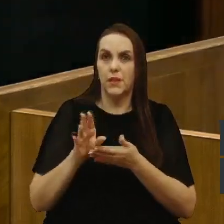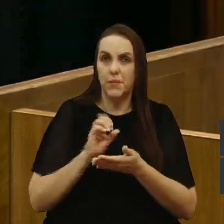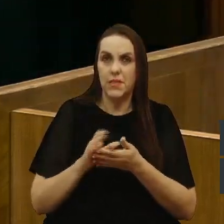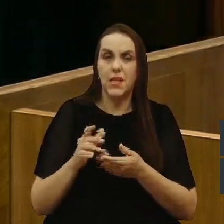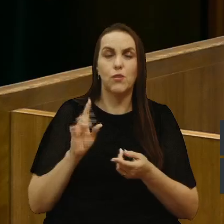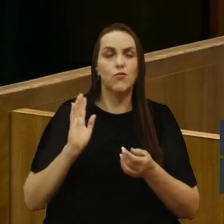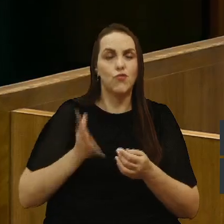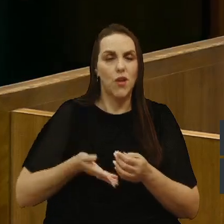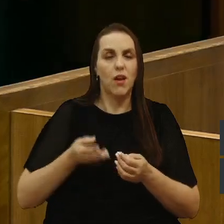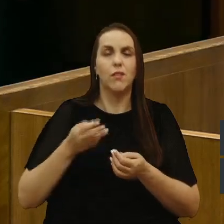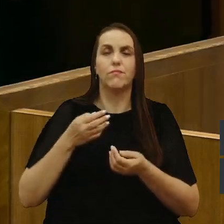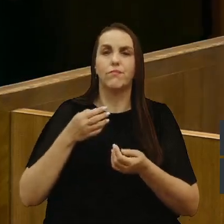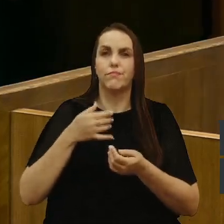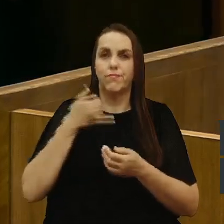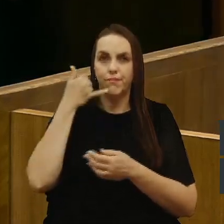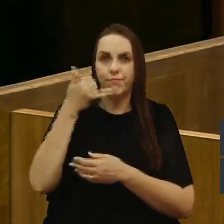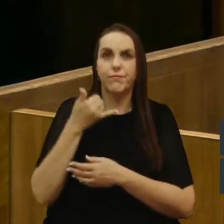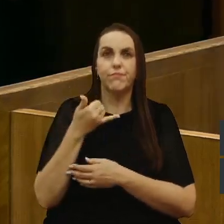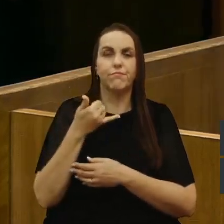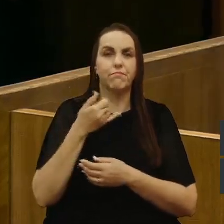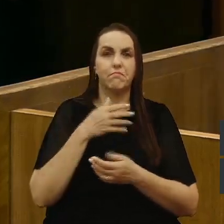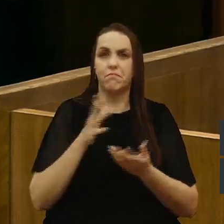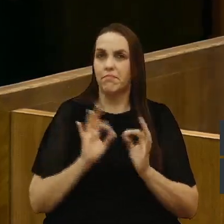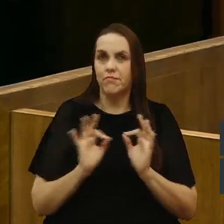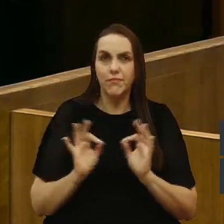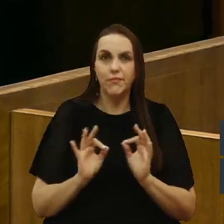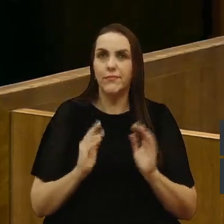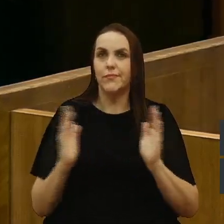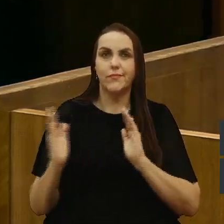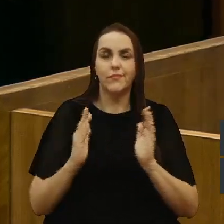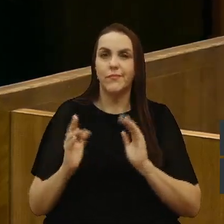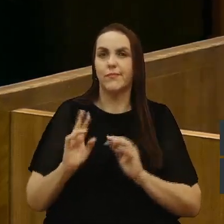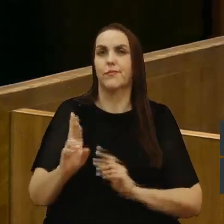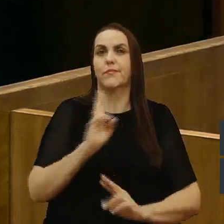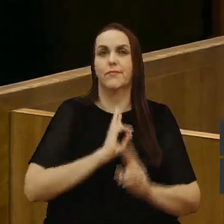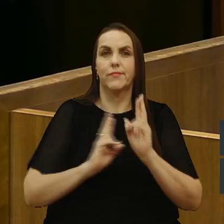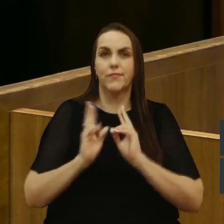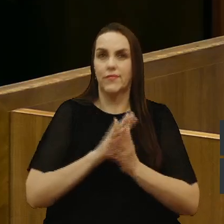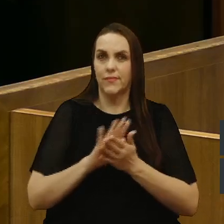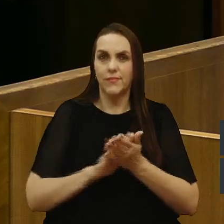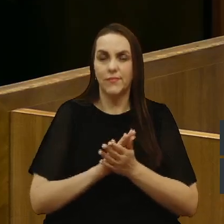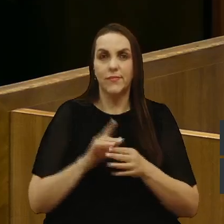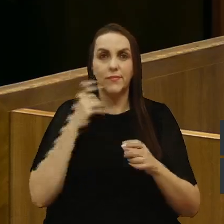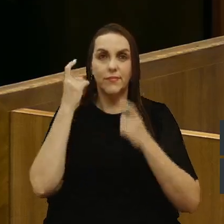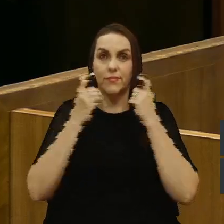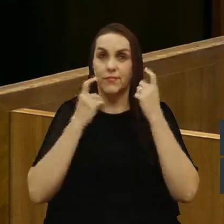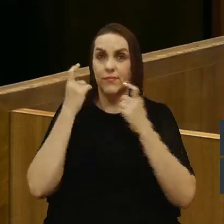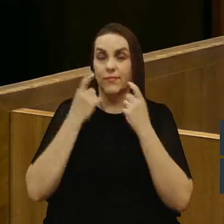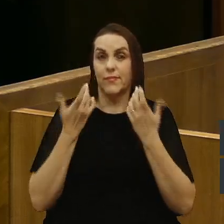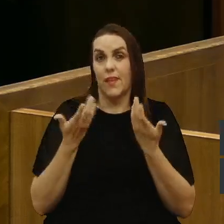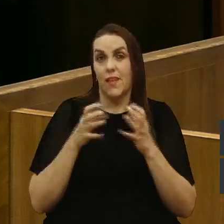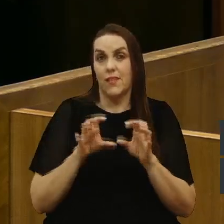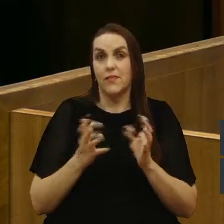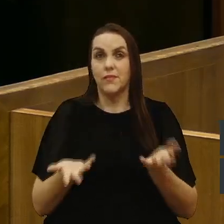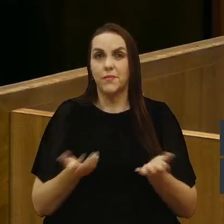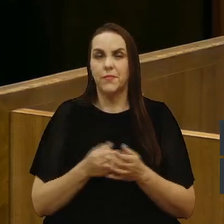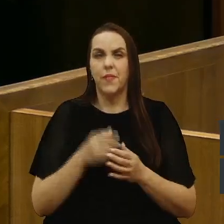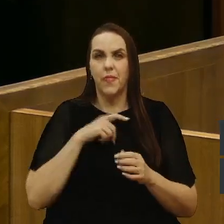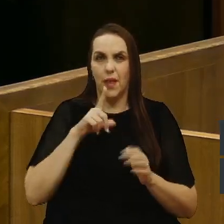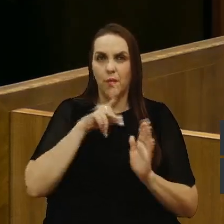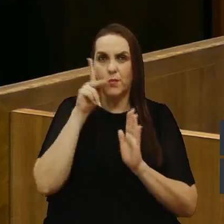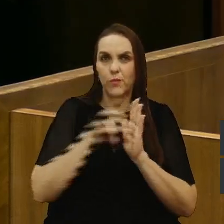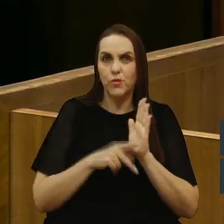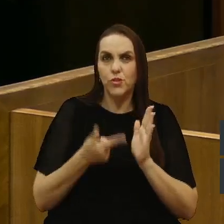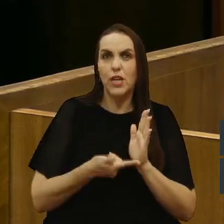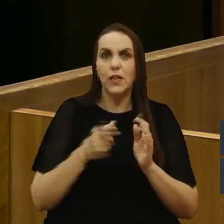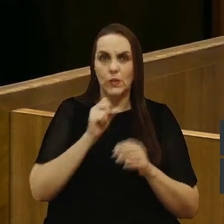tentei ligar, né? Ele não me atendeu, enfim, no período não retornou também. E a nossa preocupação, então, se existe projeto lá,